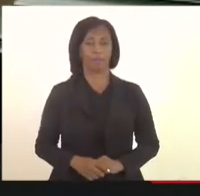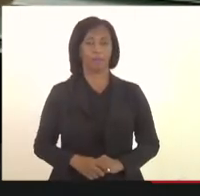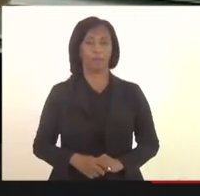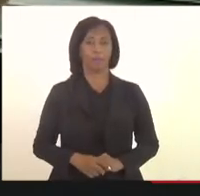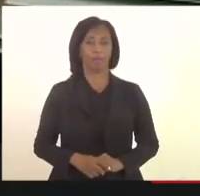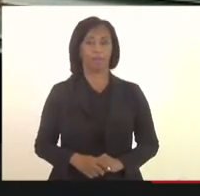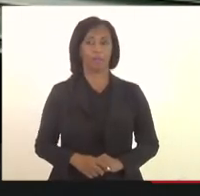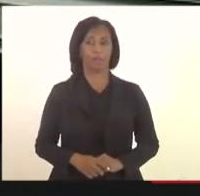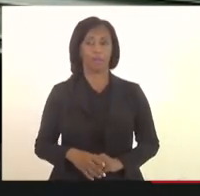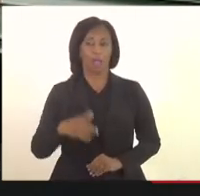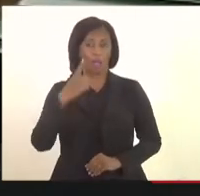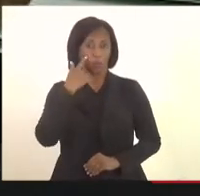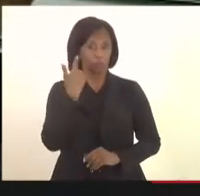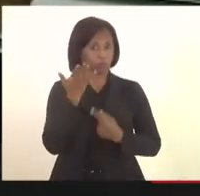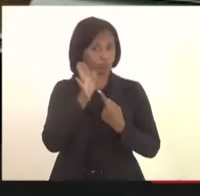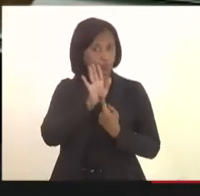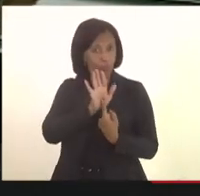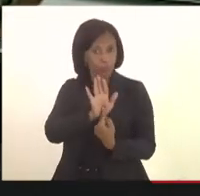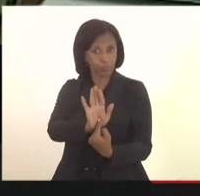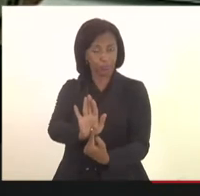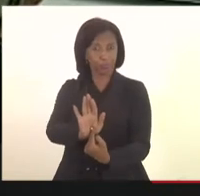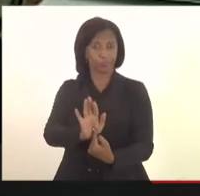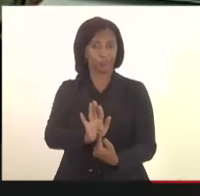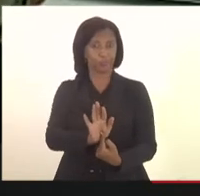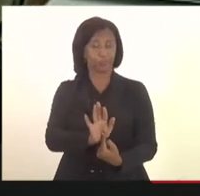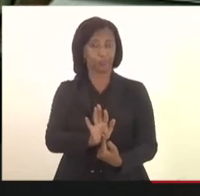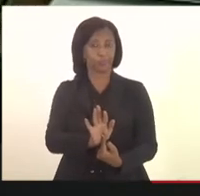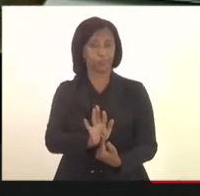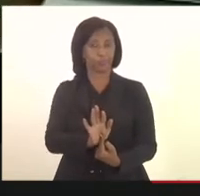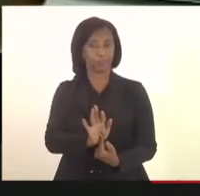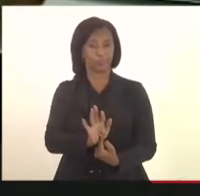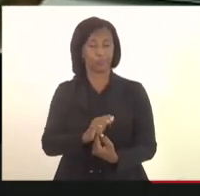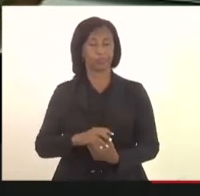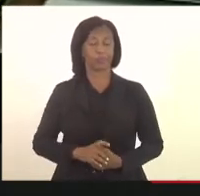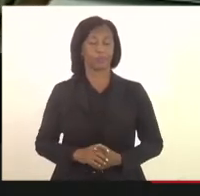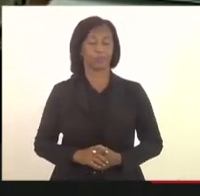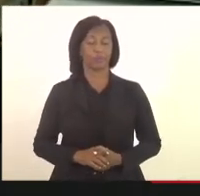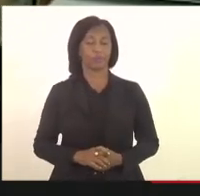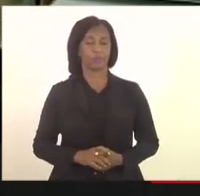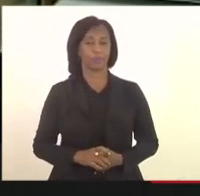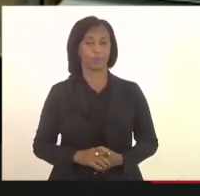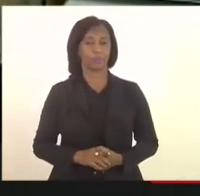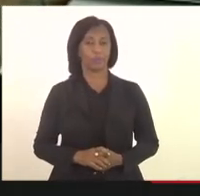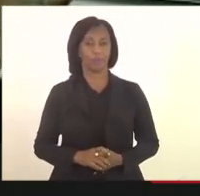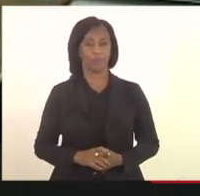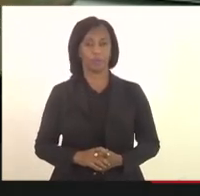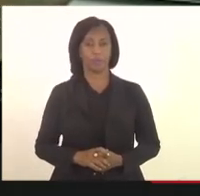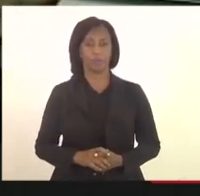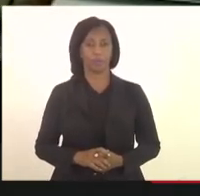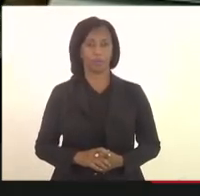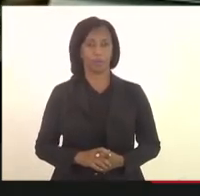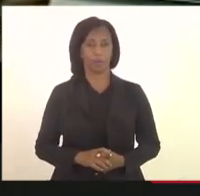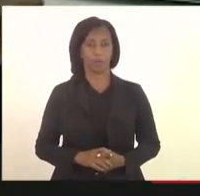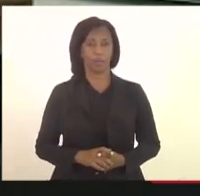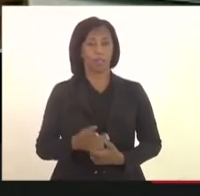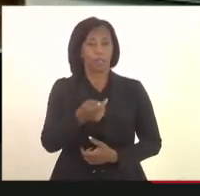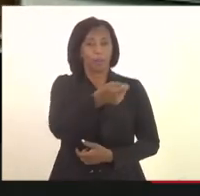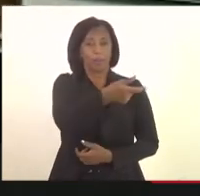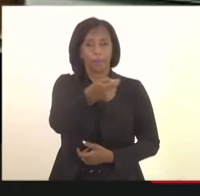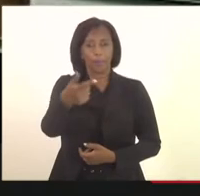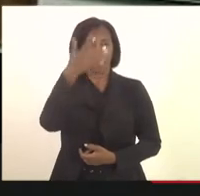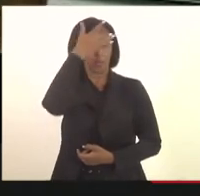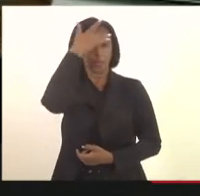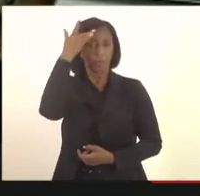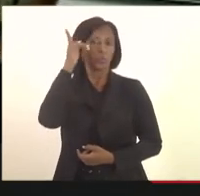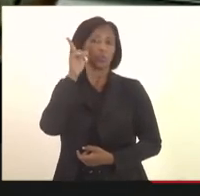essa caixa hermética que muito poucos tinham acesso, para que